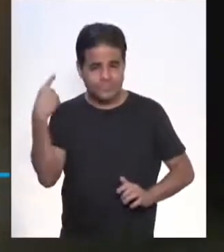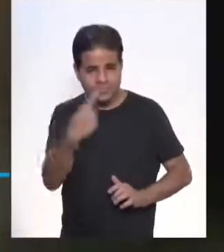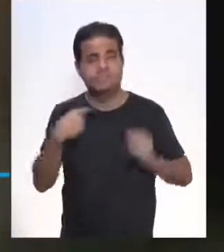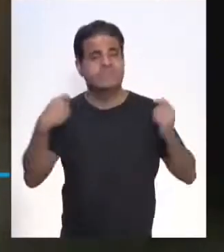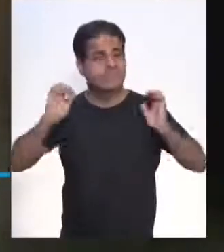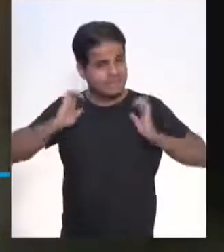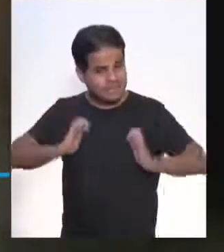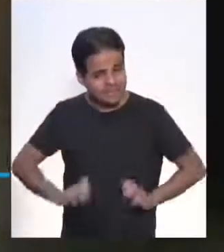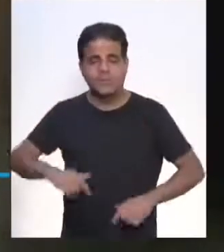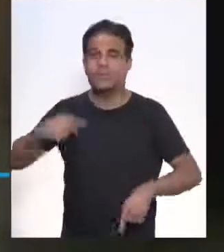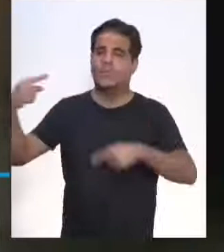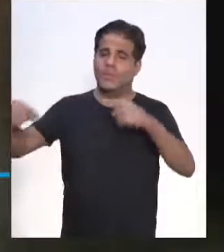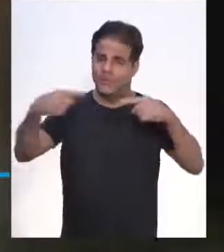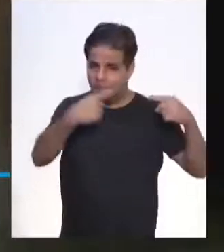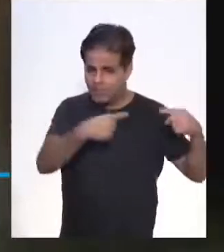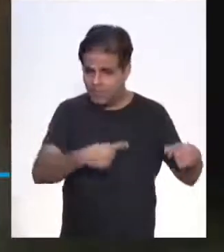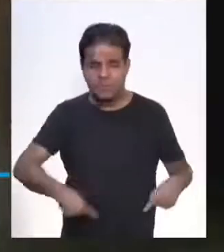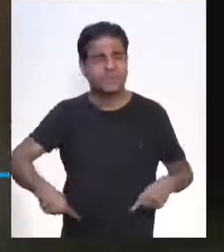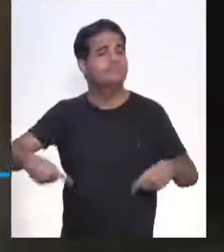né? Ainda.